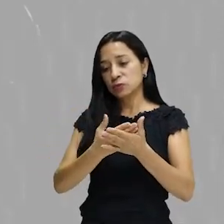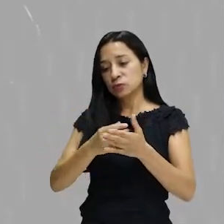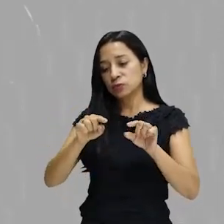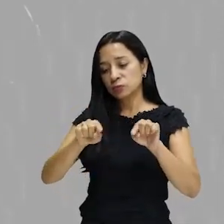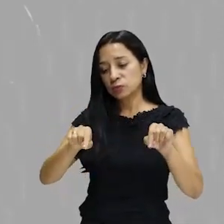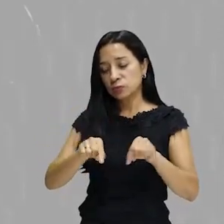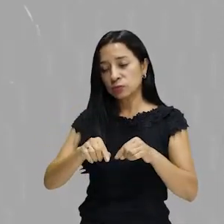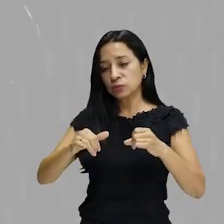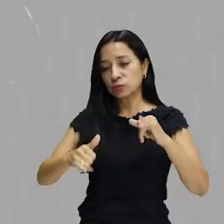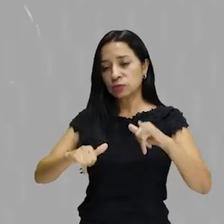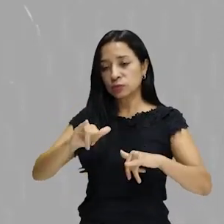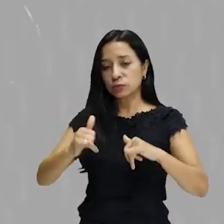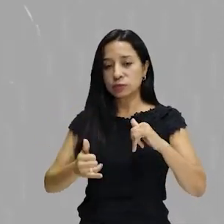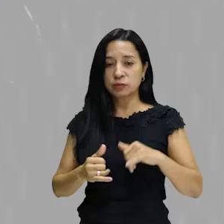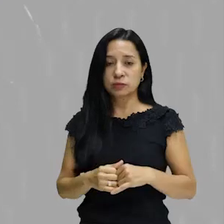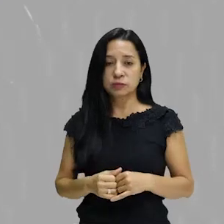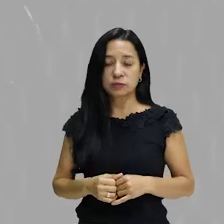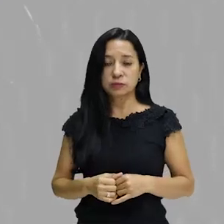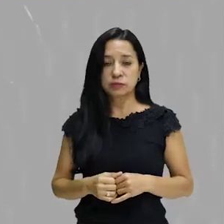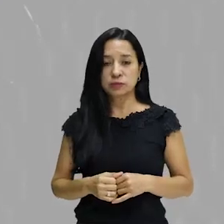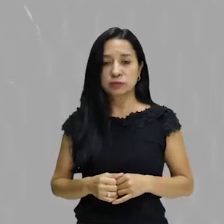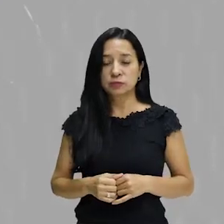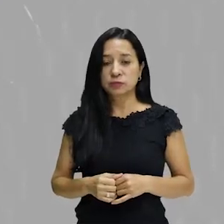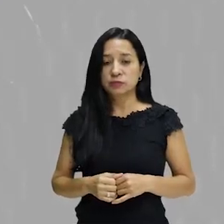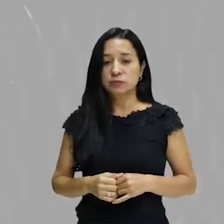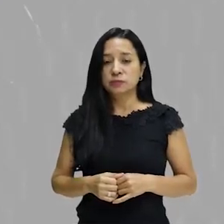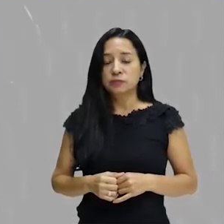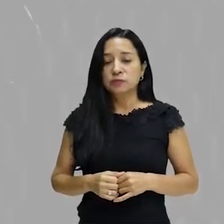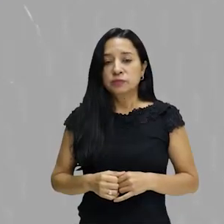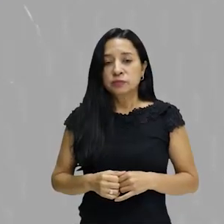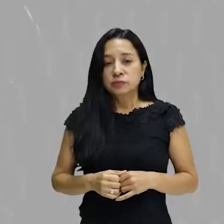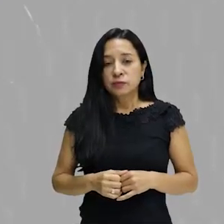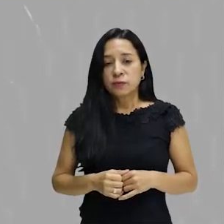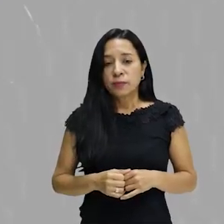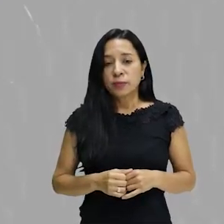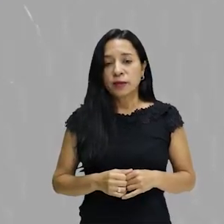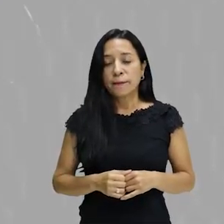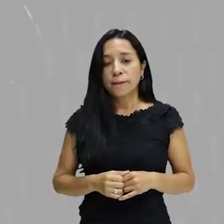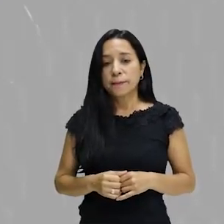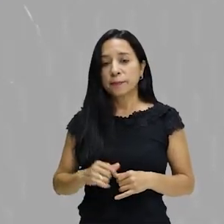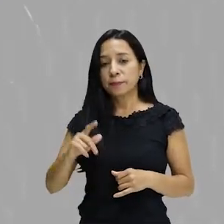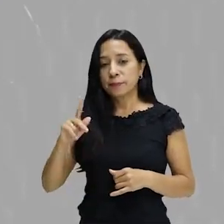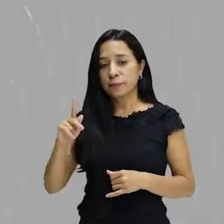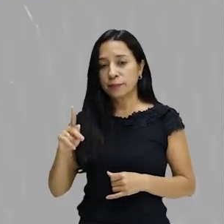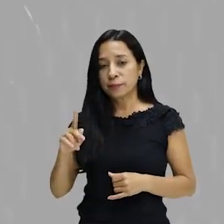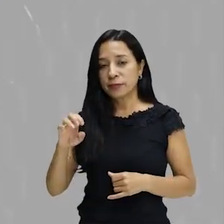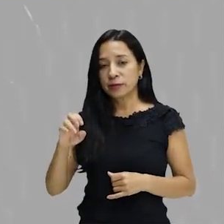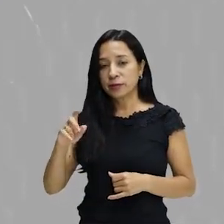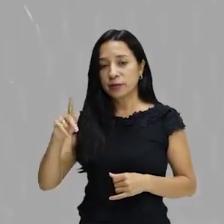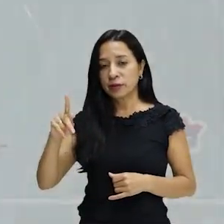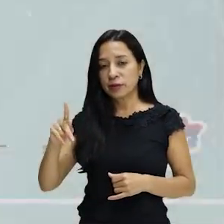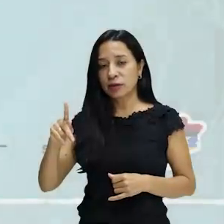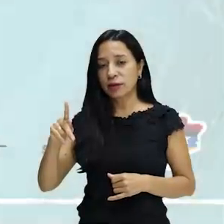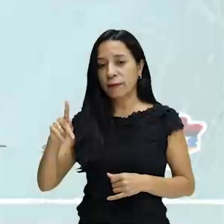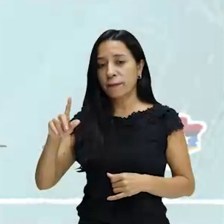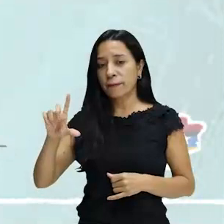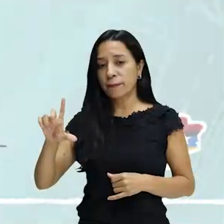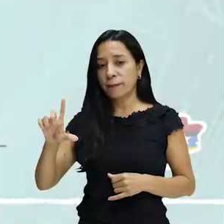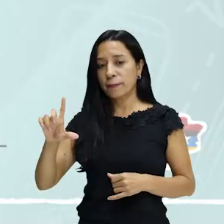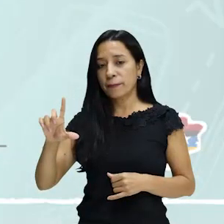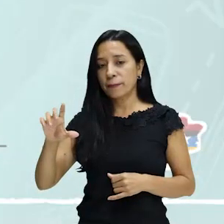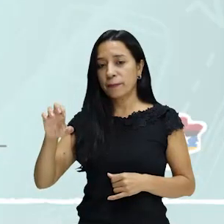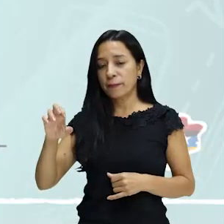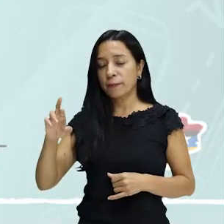laboratório. Então, essa foi a grande influência, tá, ok? Bom, então o Kepler. Vamos lá para o Kepler, né?